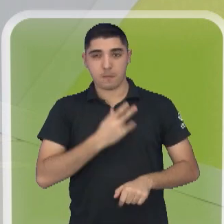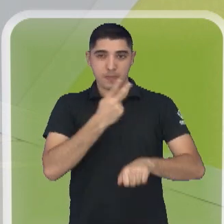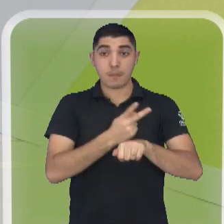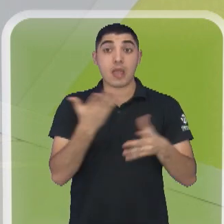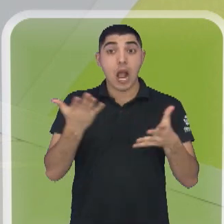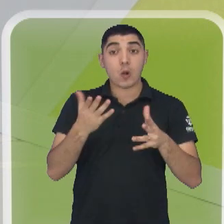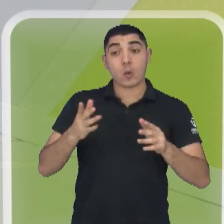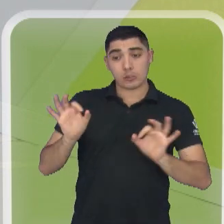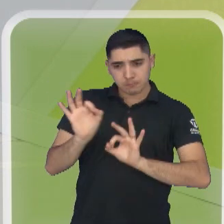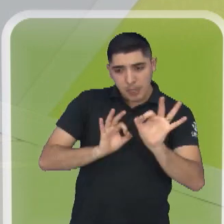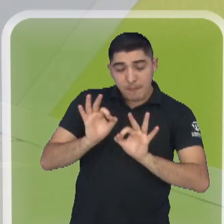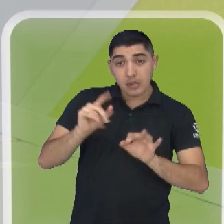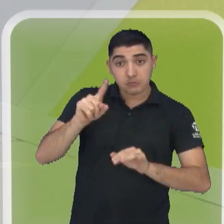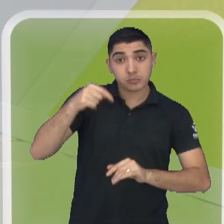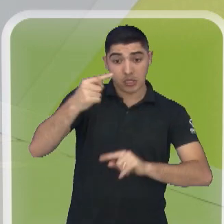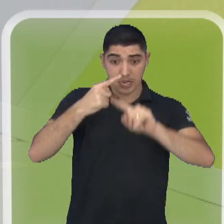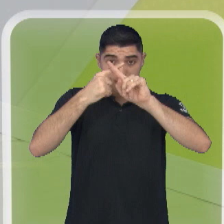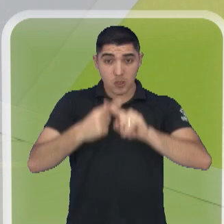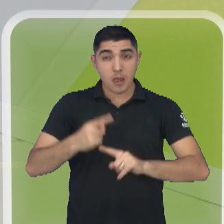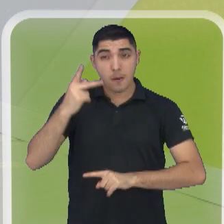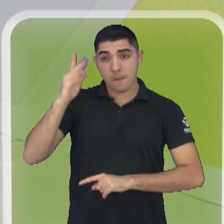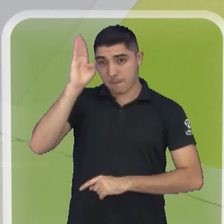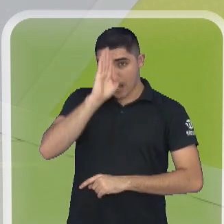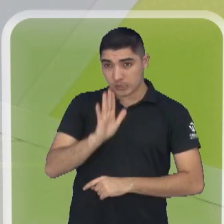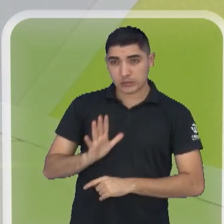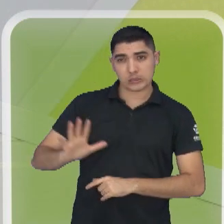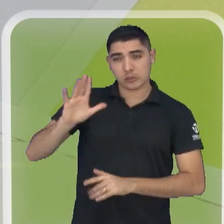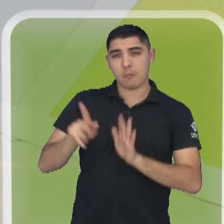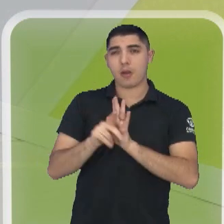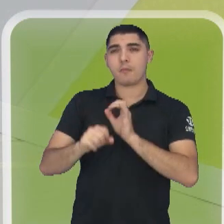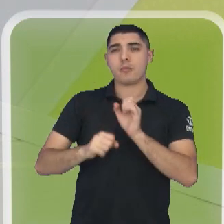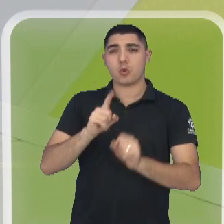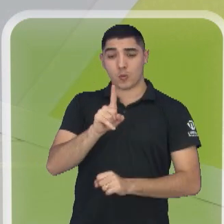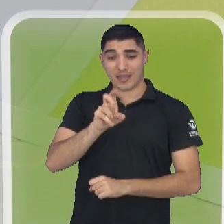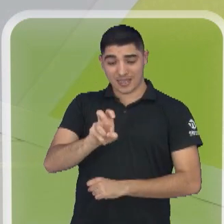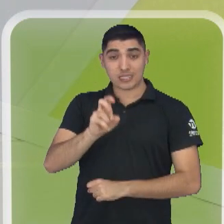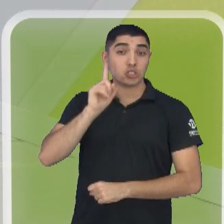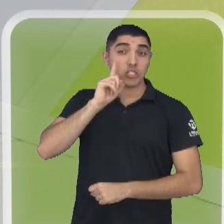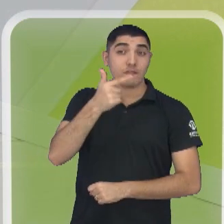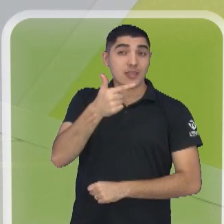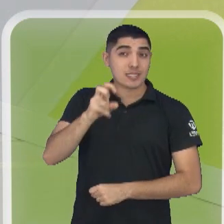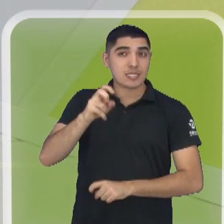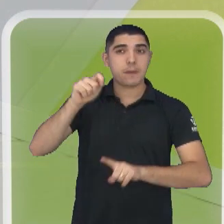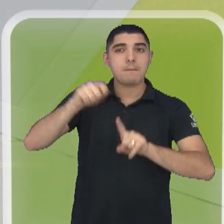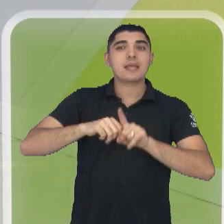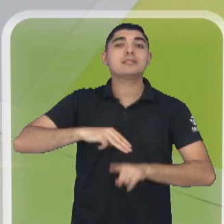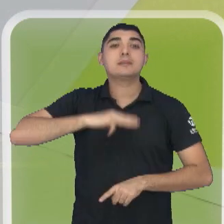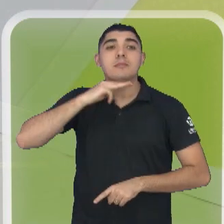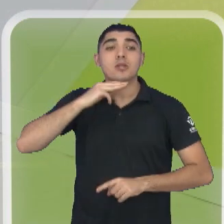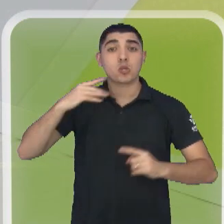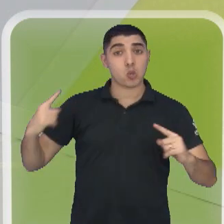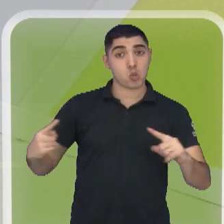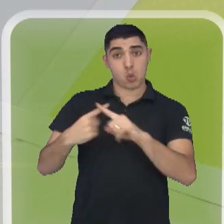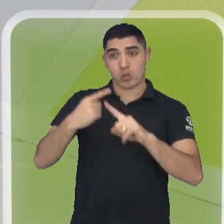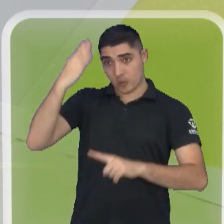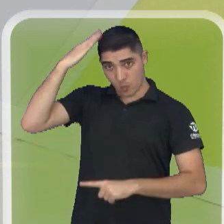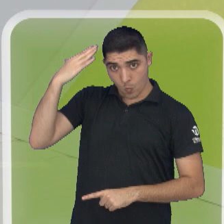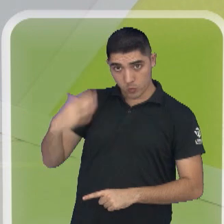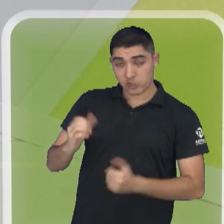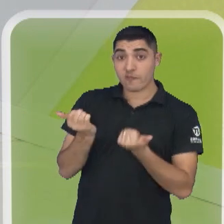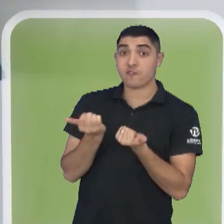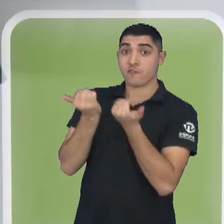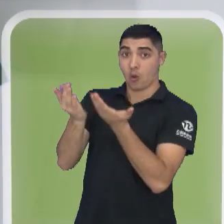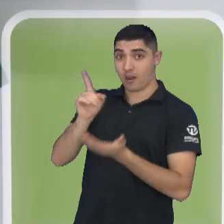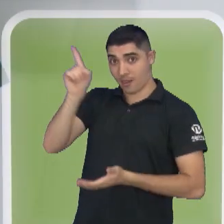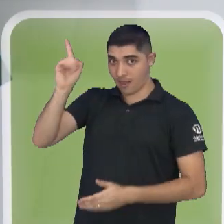Super 12, Campeonato Brasileiro de Rugby de 15, que será no dia 25 de março, contra o Curitiba, fora de casa,